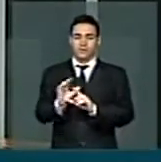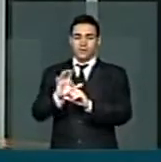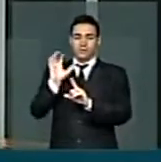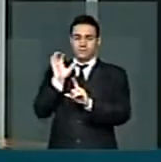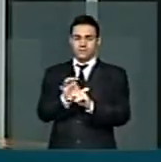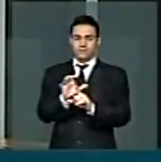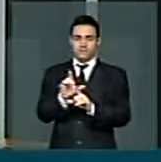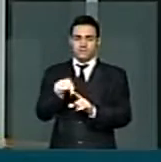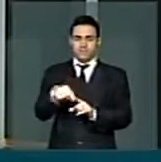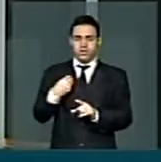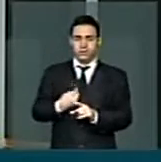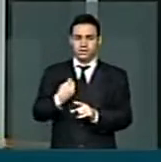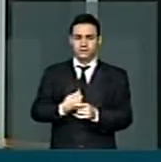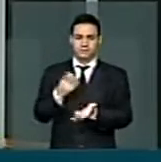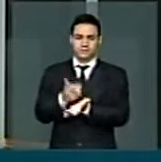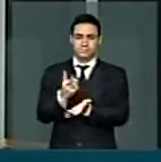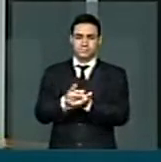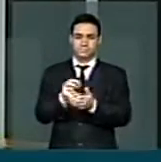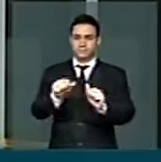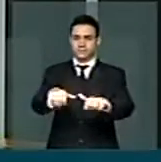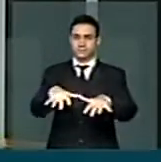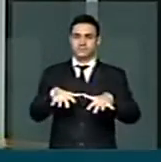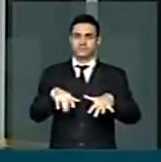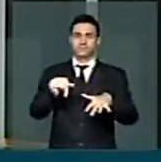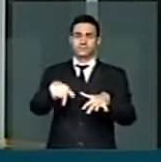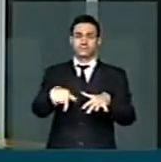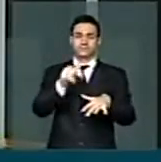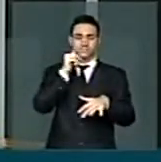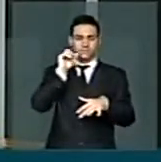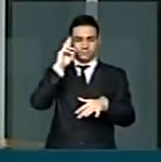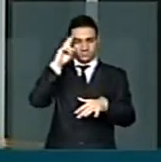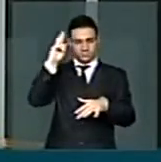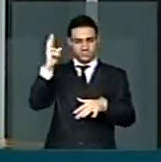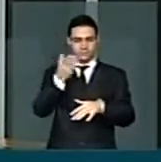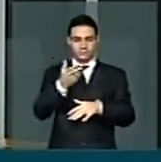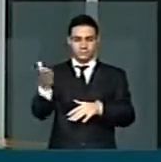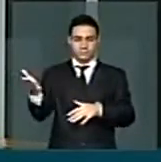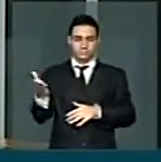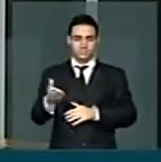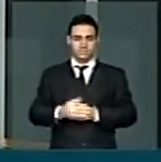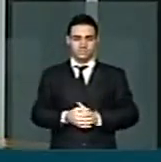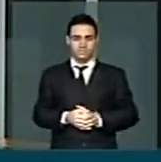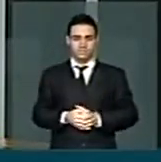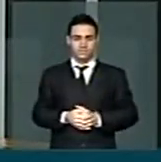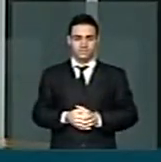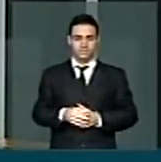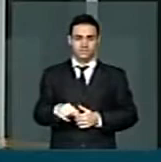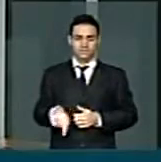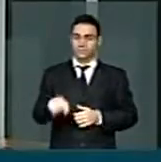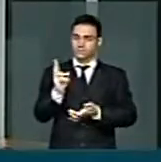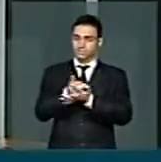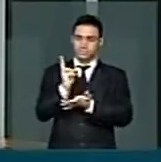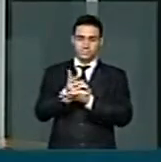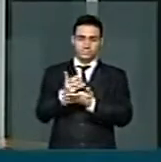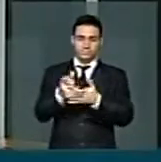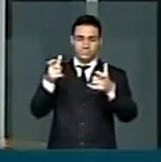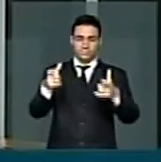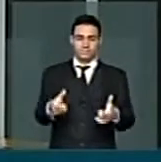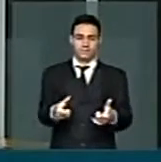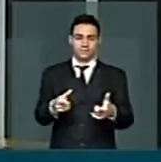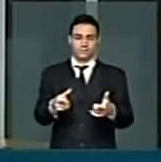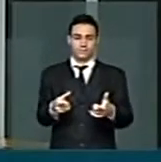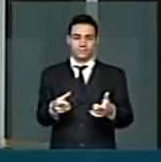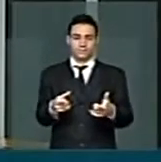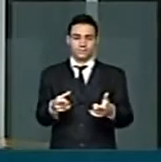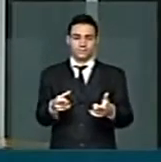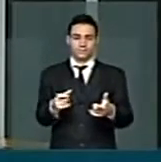presente neste mesmo plenário, senhoras e senhores, senhoras dignas autoridades, nesse mesmo plenário, o espírito